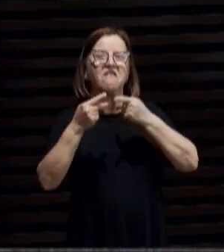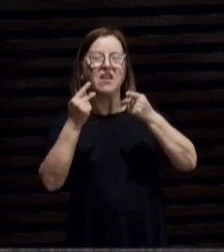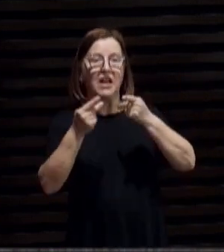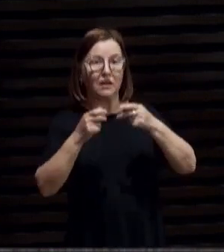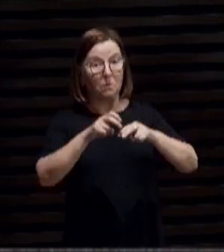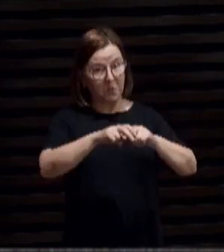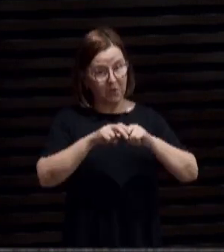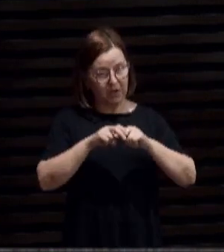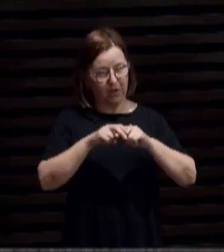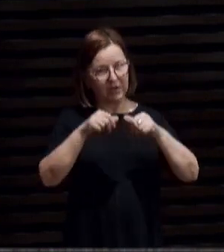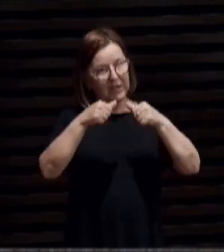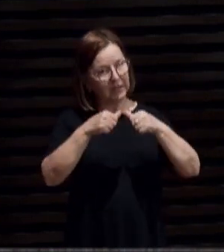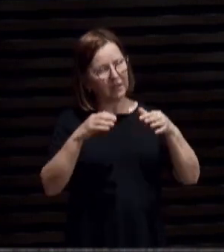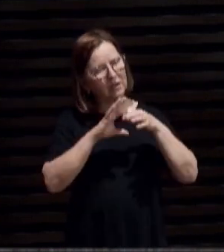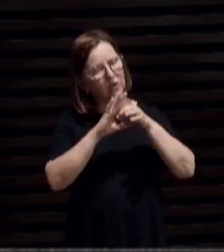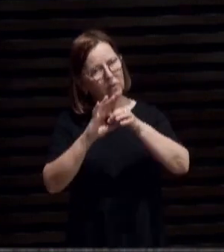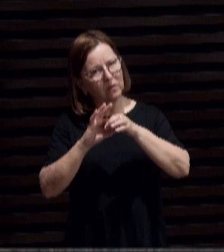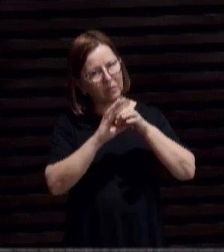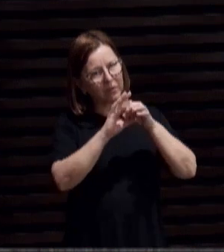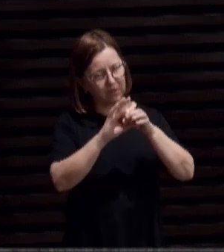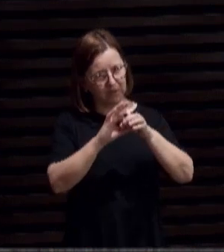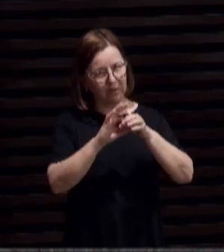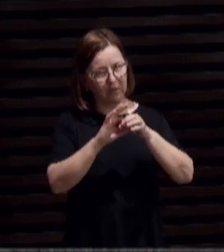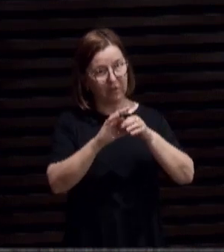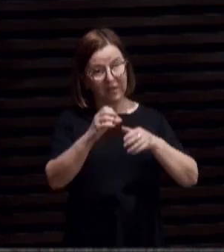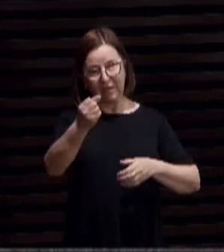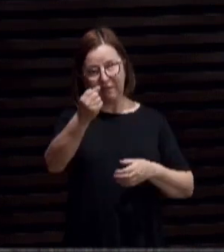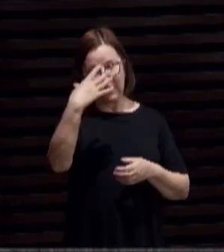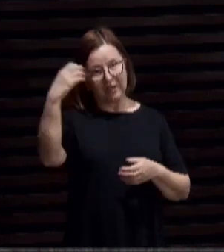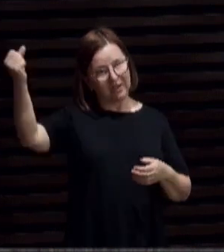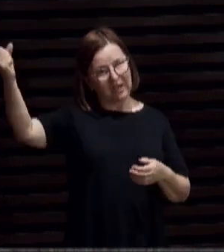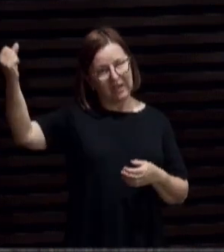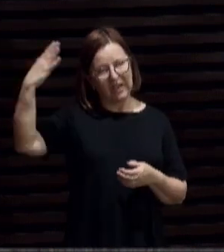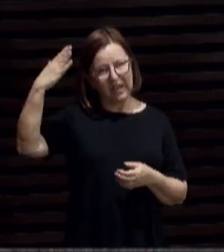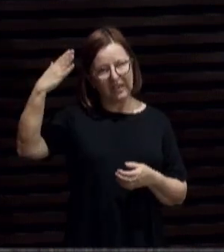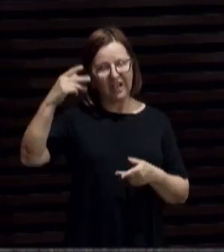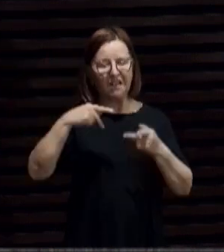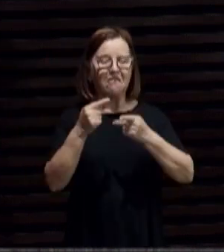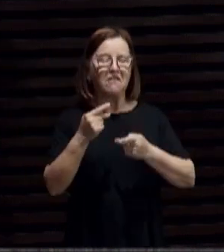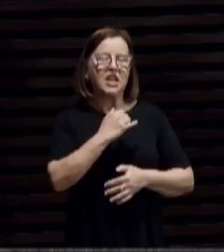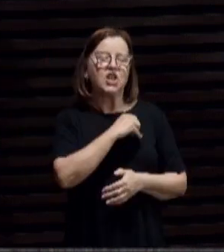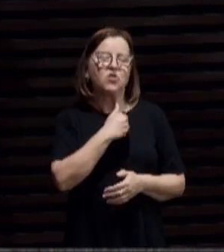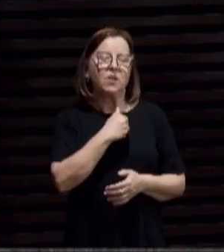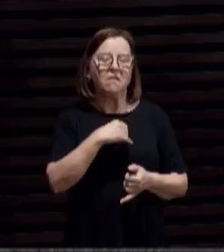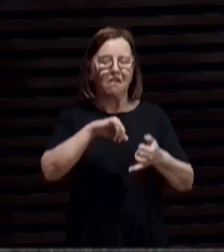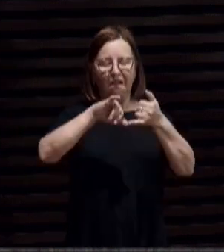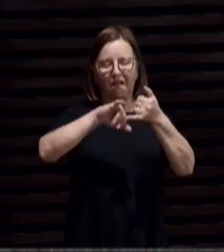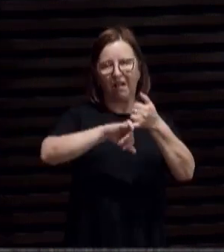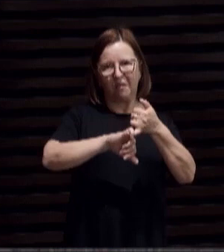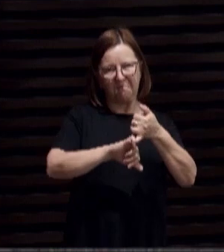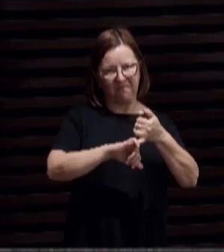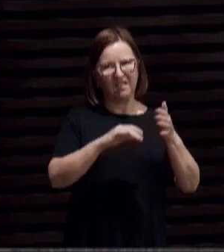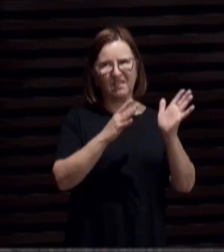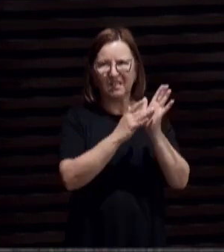causa dessa intimidade da revelação da graça, que João era amante de